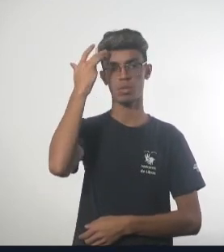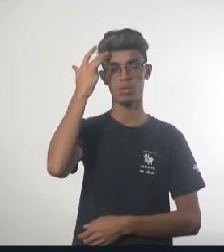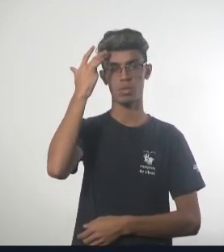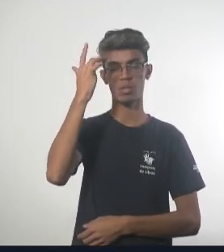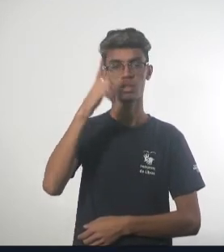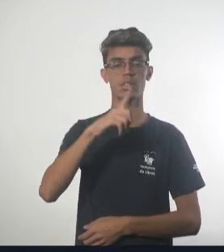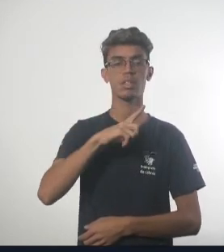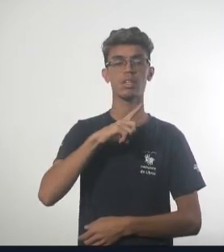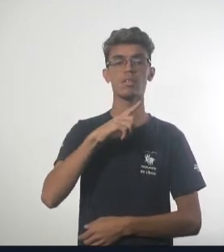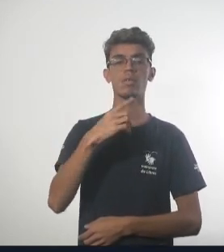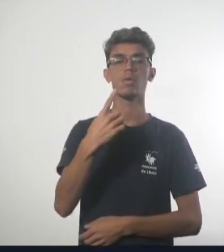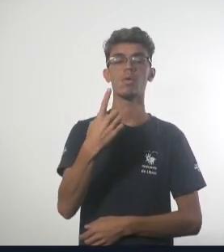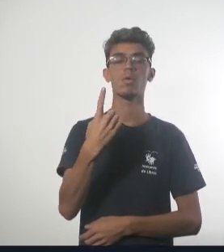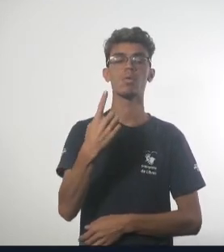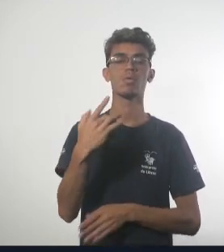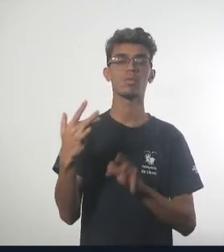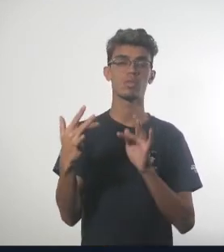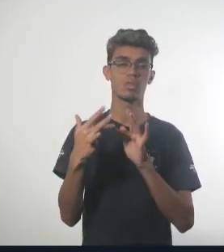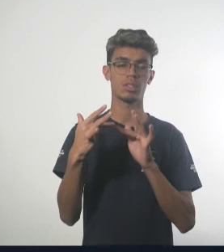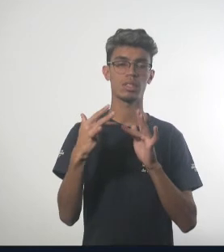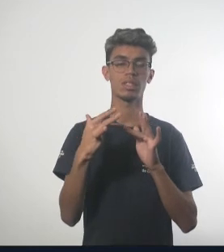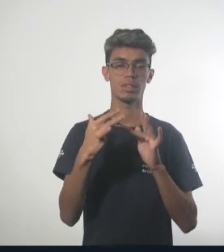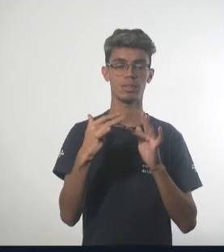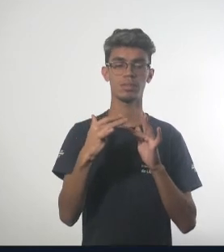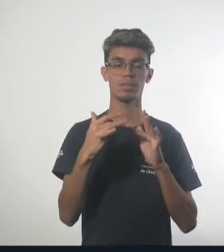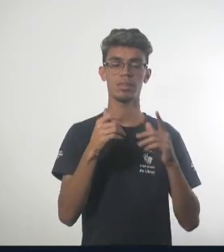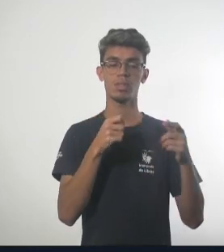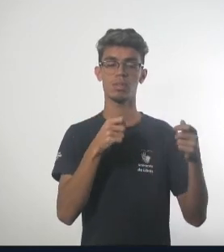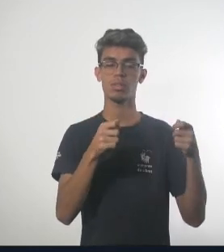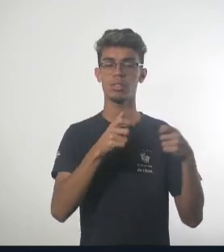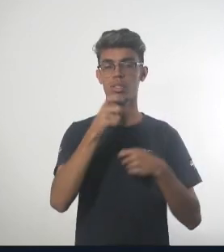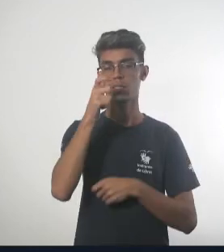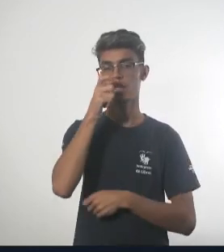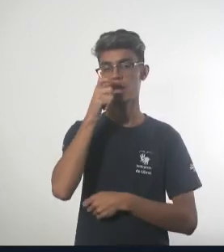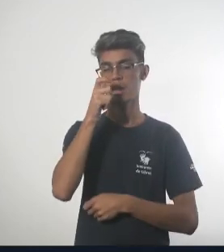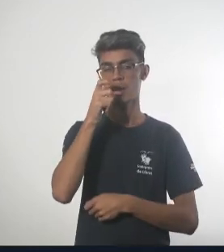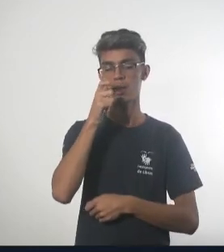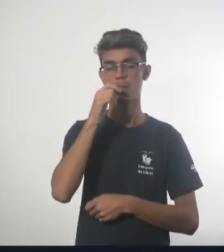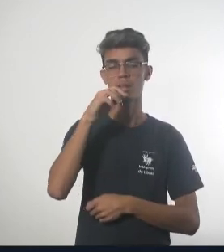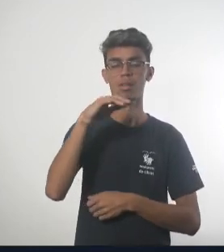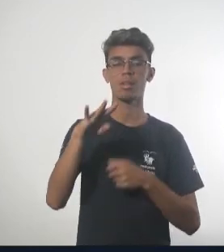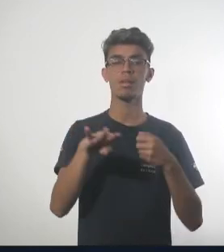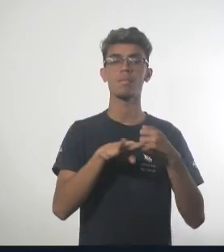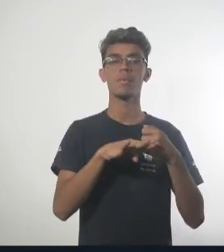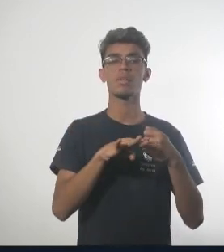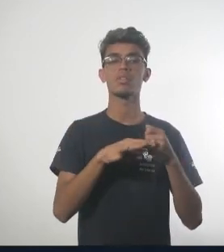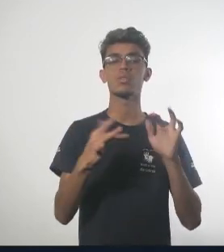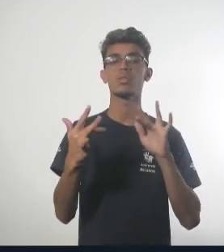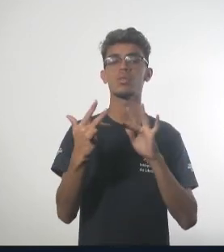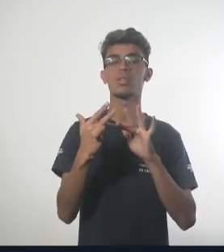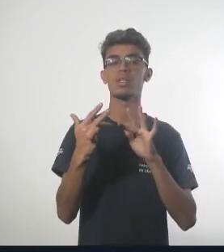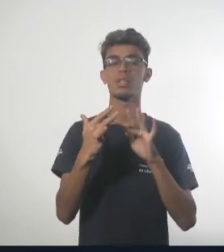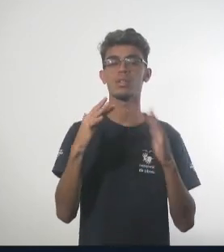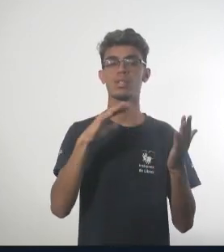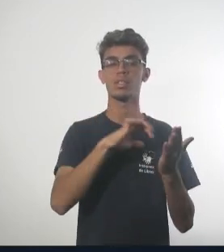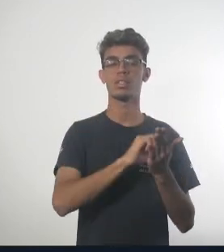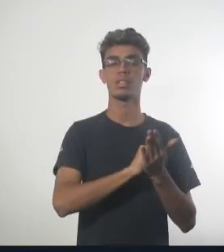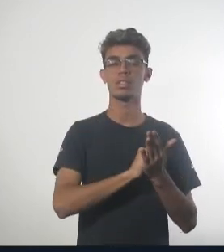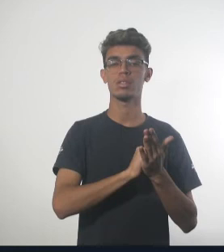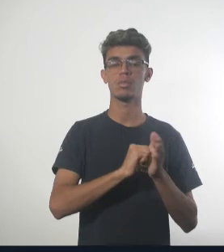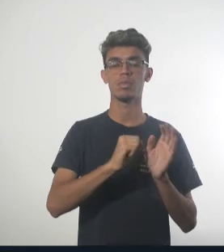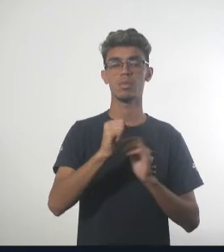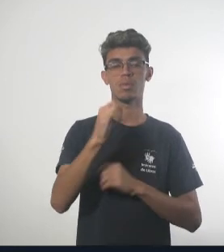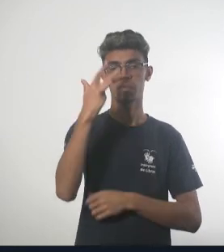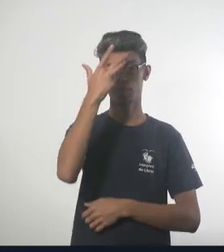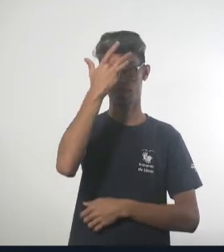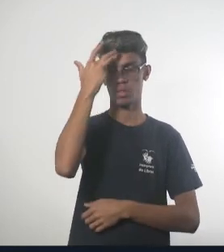menos um contato cadastrado para monitoramento. A média de contatos registrados por paciente foi 2,44,